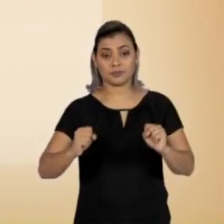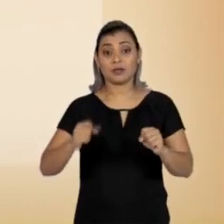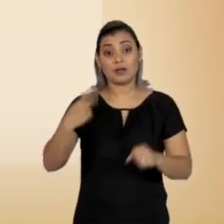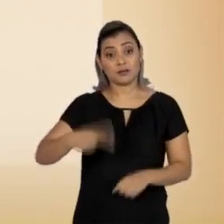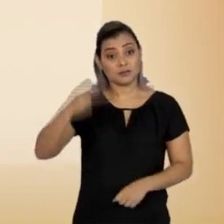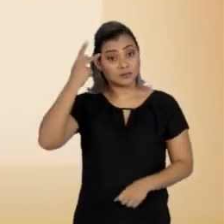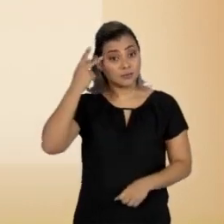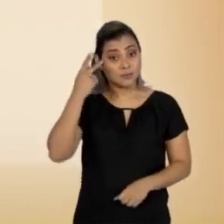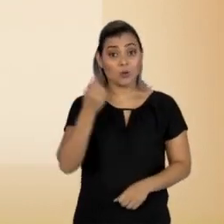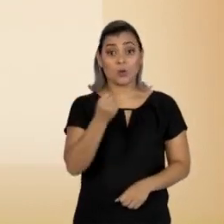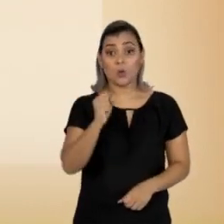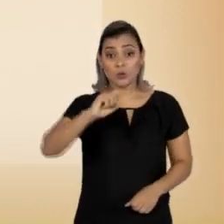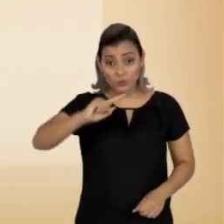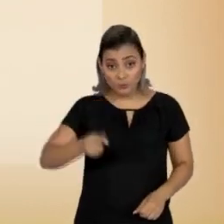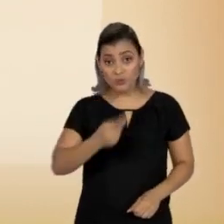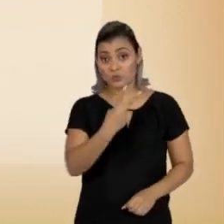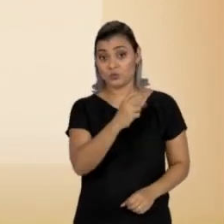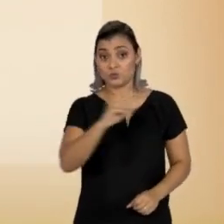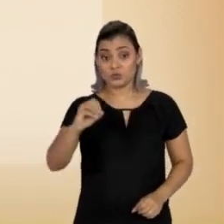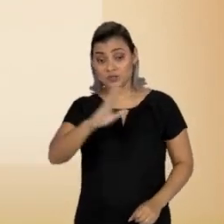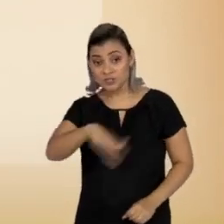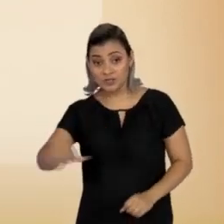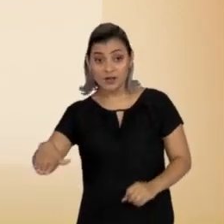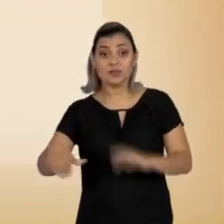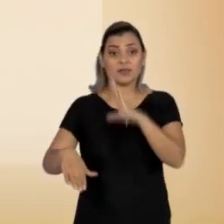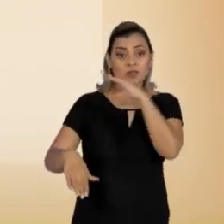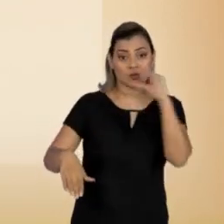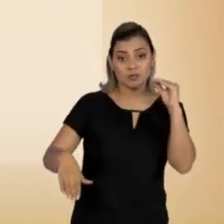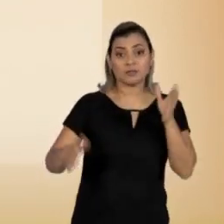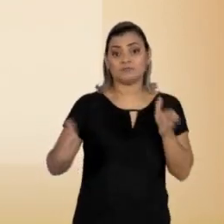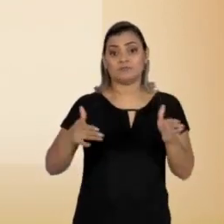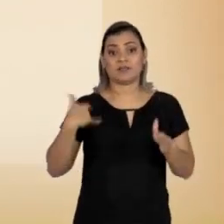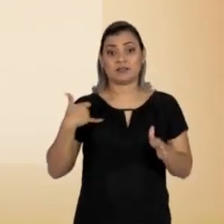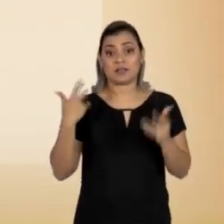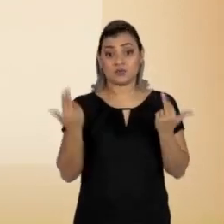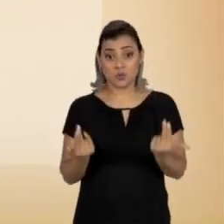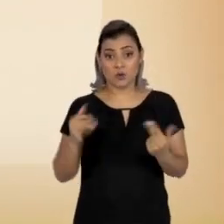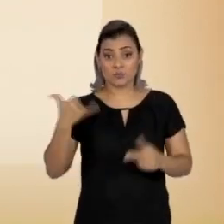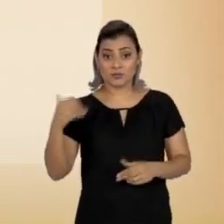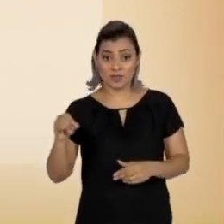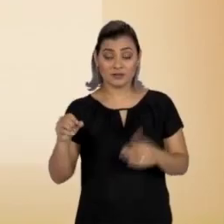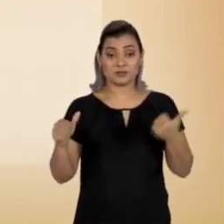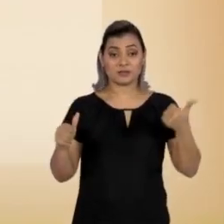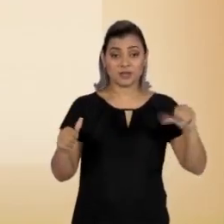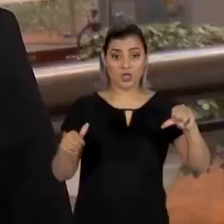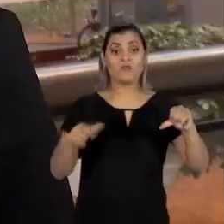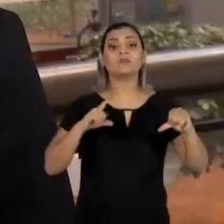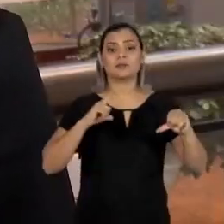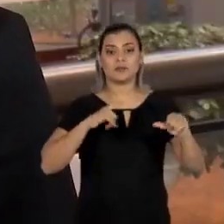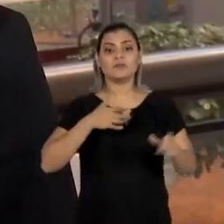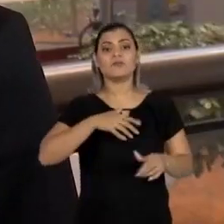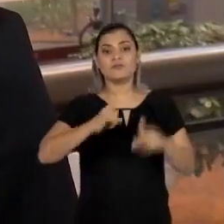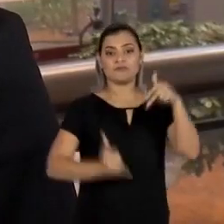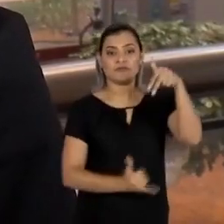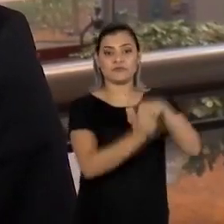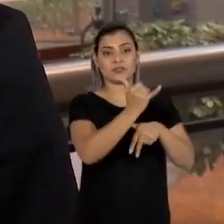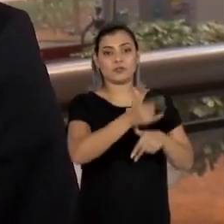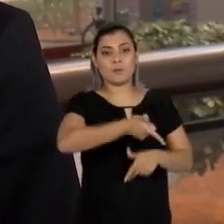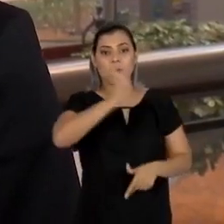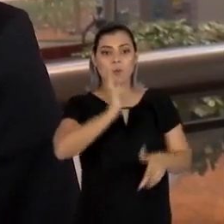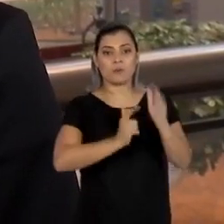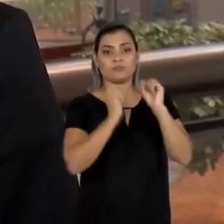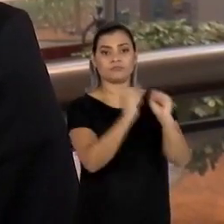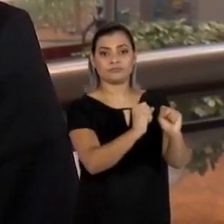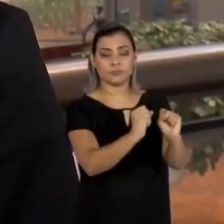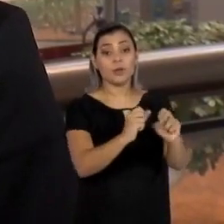Paulo, 8.200 crianças e adolescentes nesta mesma faixa etária foram vítimas de homicídio. Esse é o indicador que